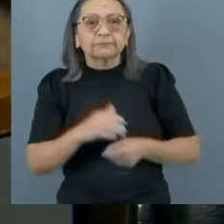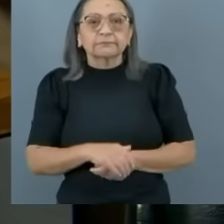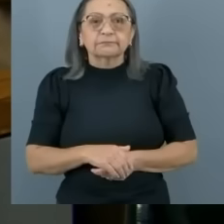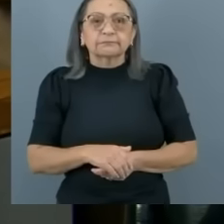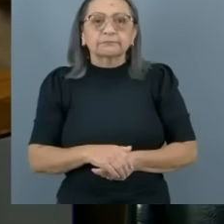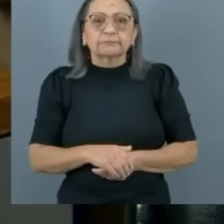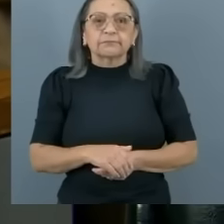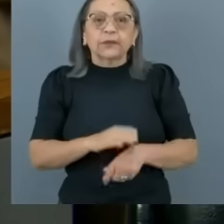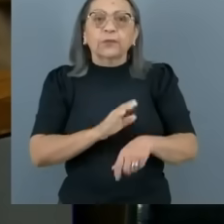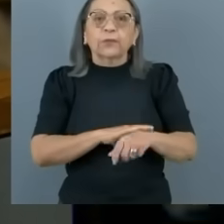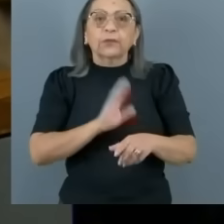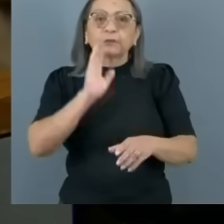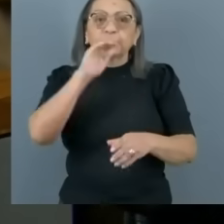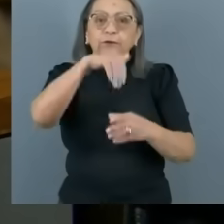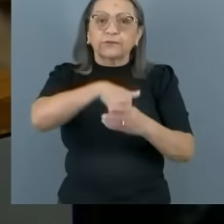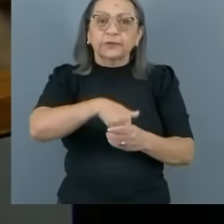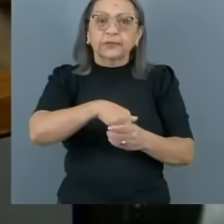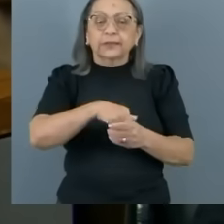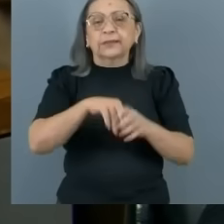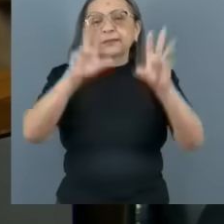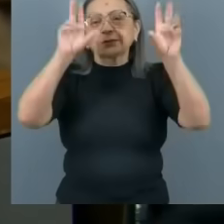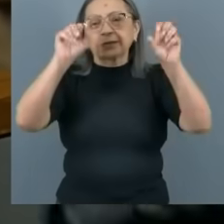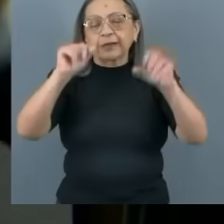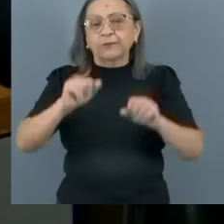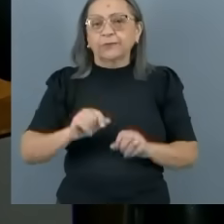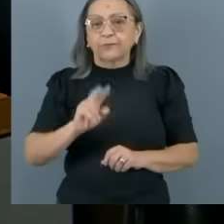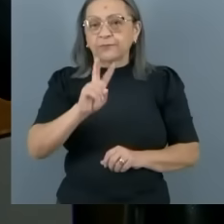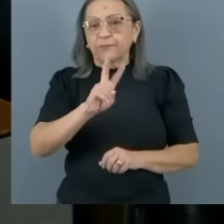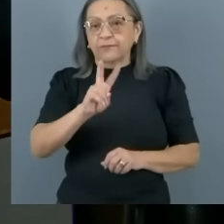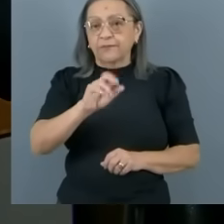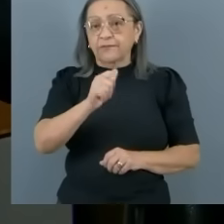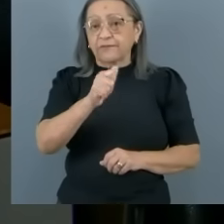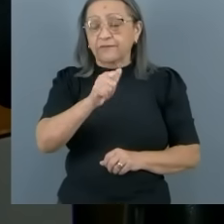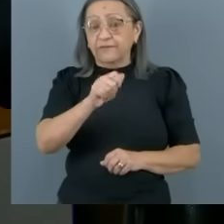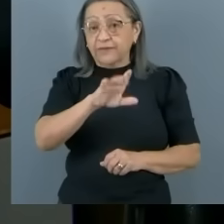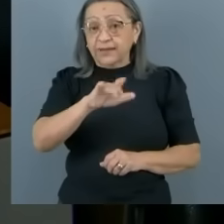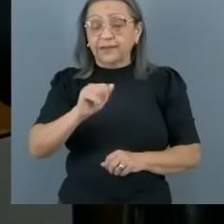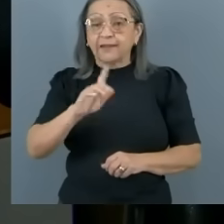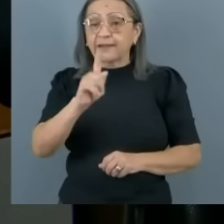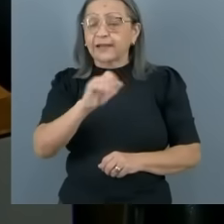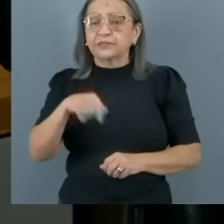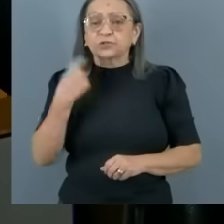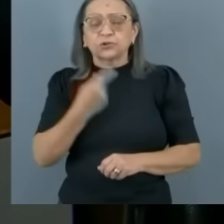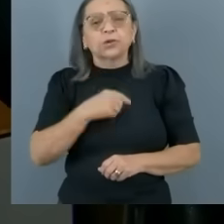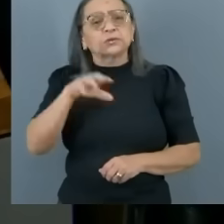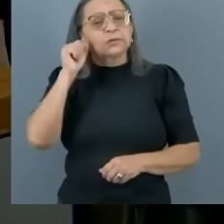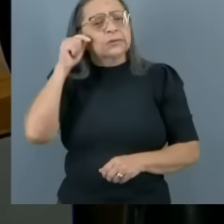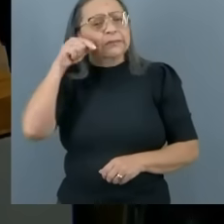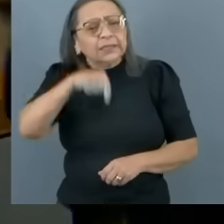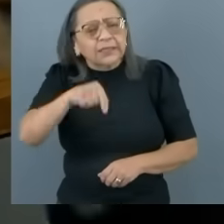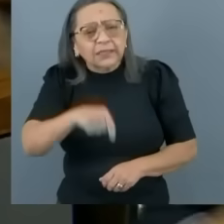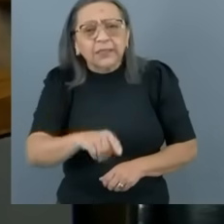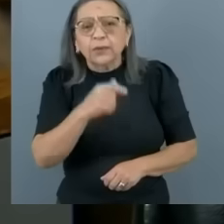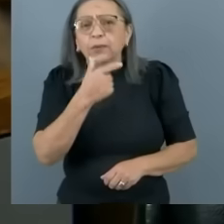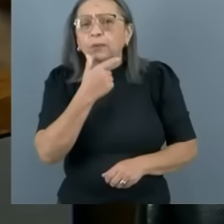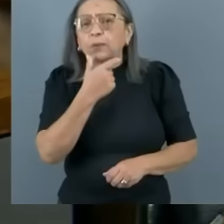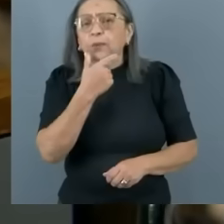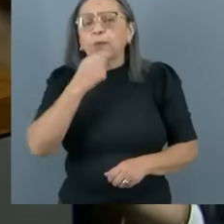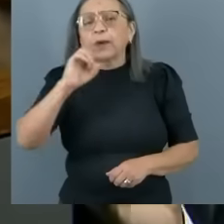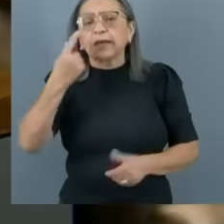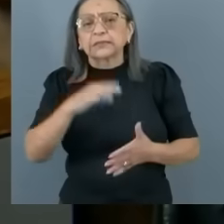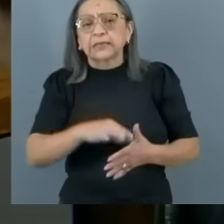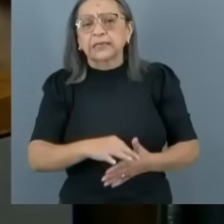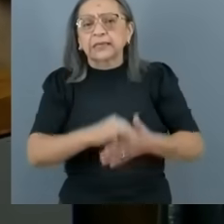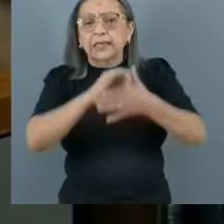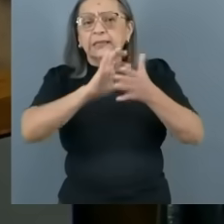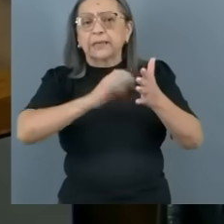da votação do tal do Vale Gás, nós escutamos aqui o líder do PT, o ex-líder do PT lá na Câmara dizer,